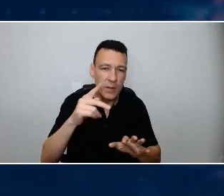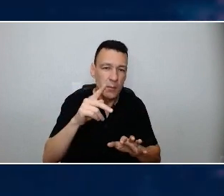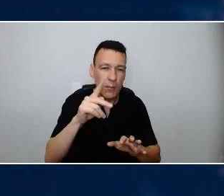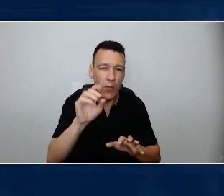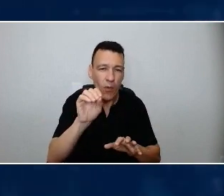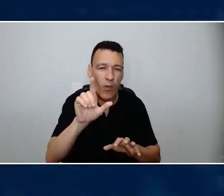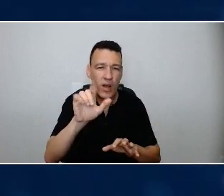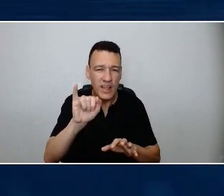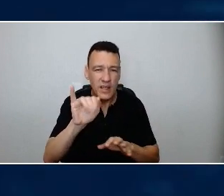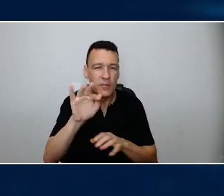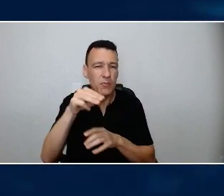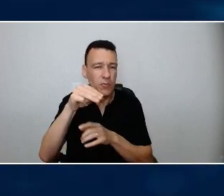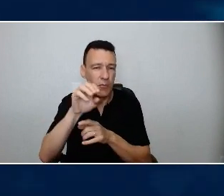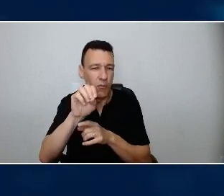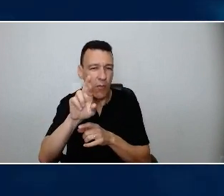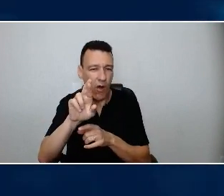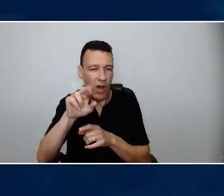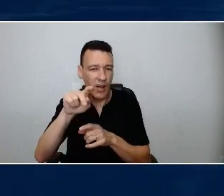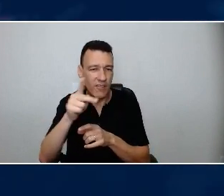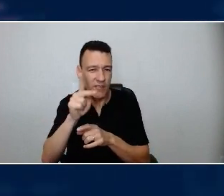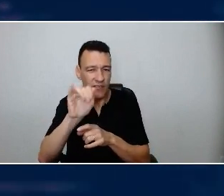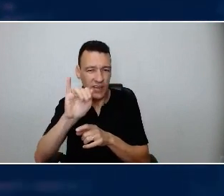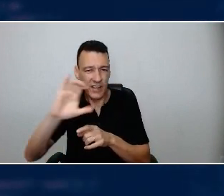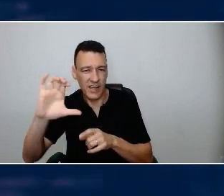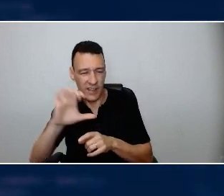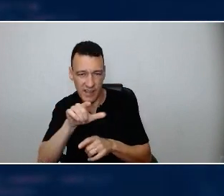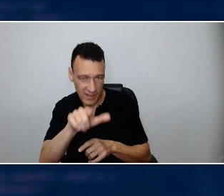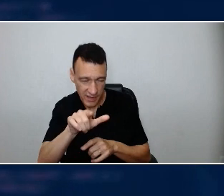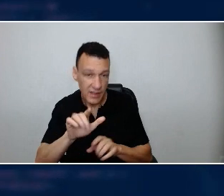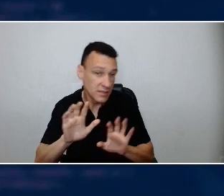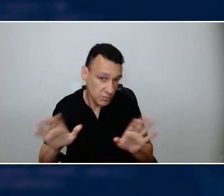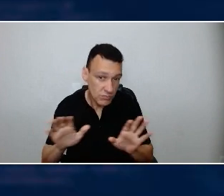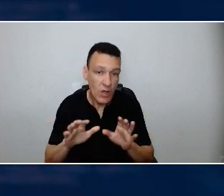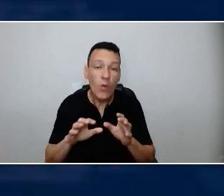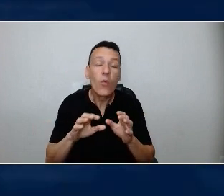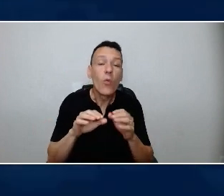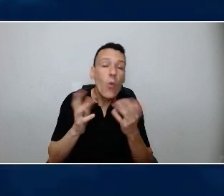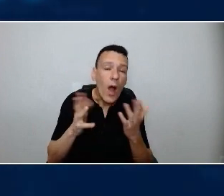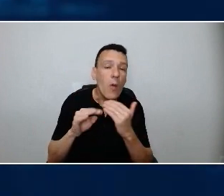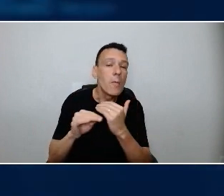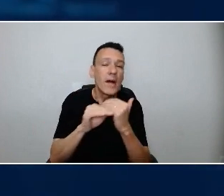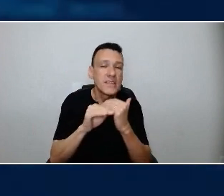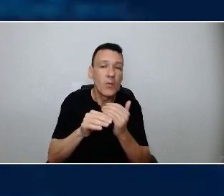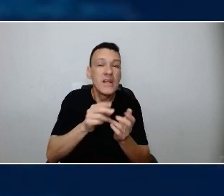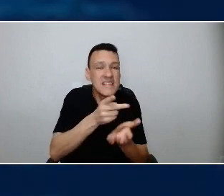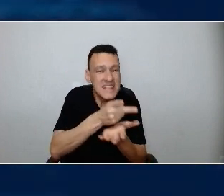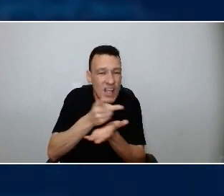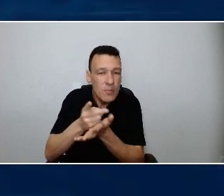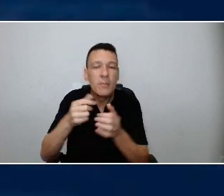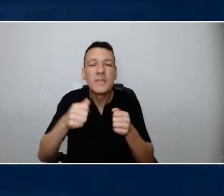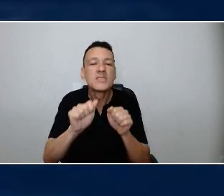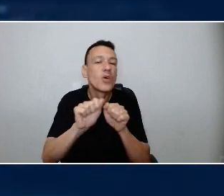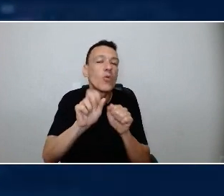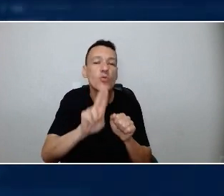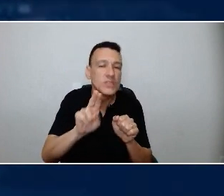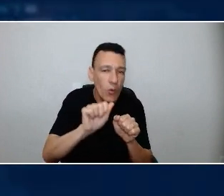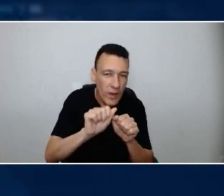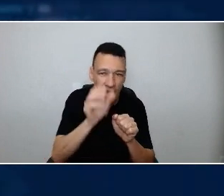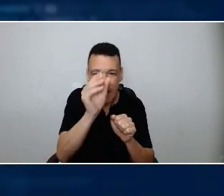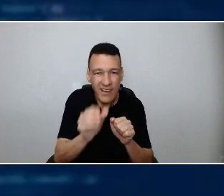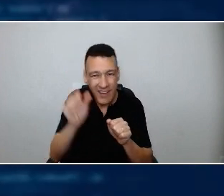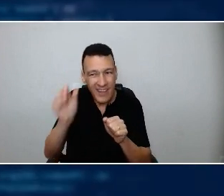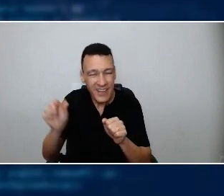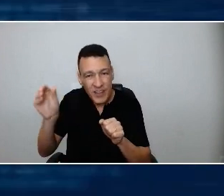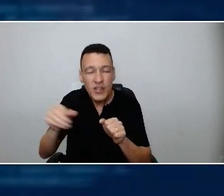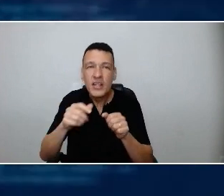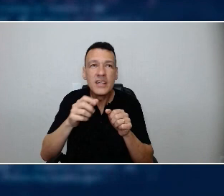três quatro padrões skima versioning sempre você deve usar computer quase sempre Então isso é legal ali vai te ajudar